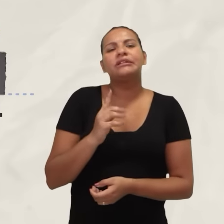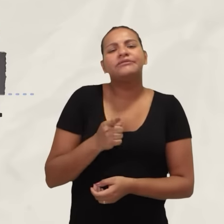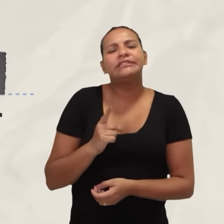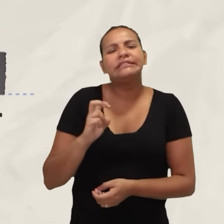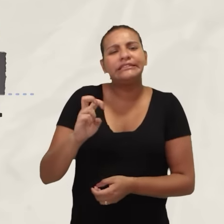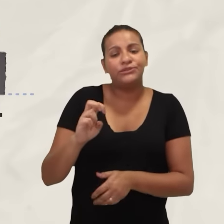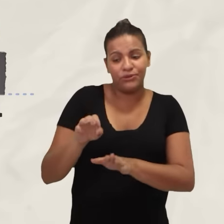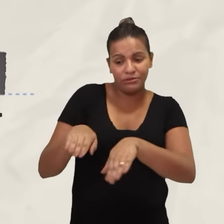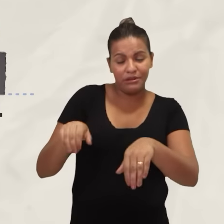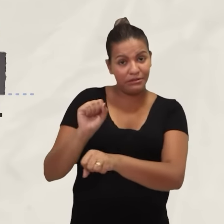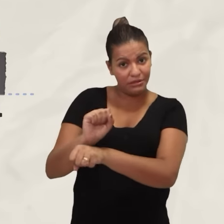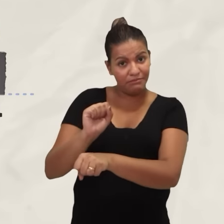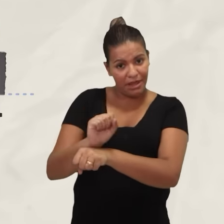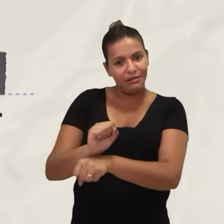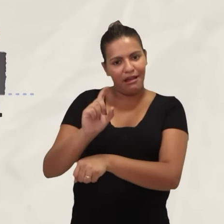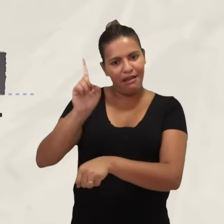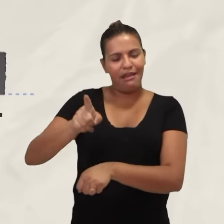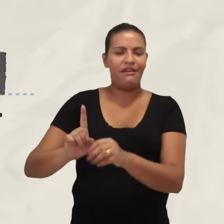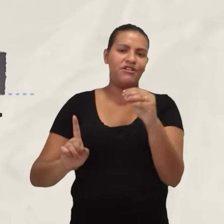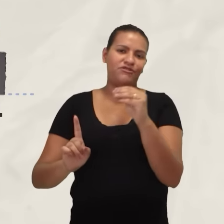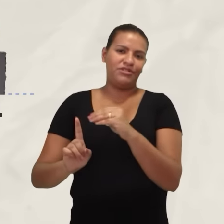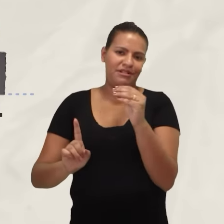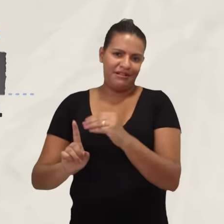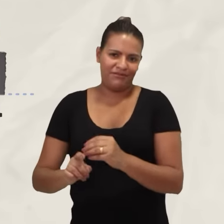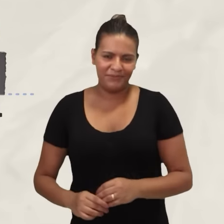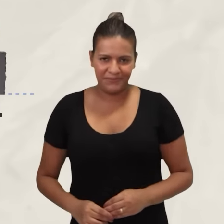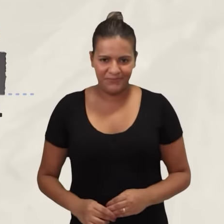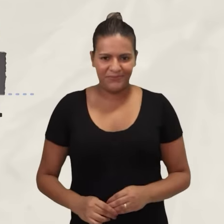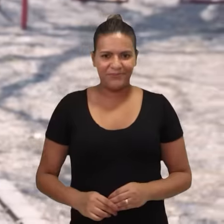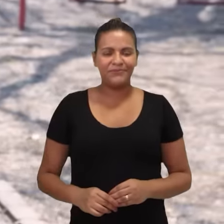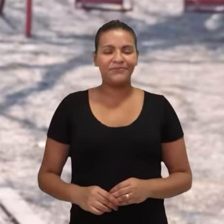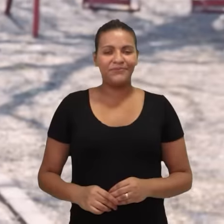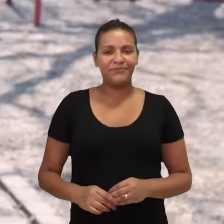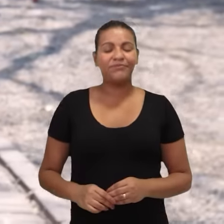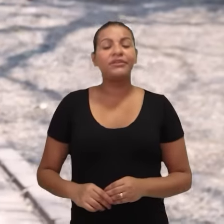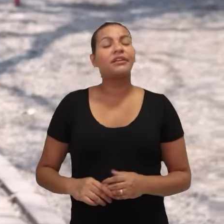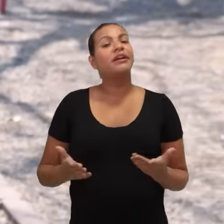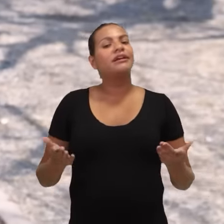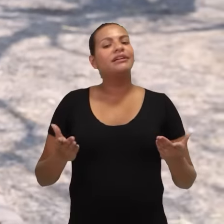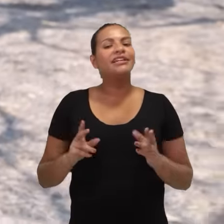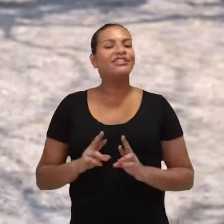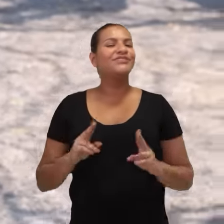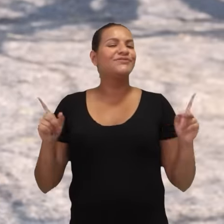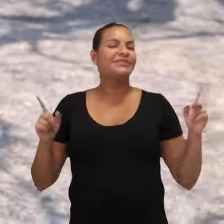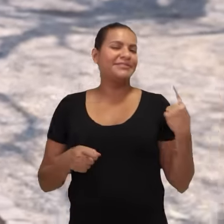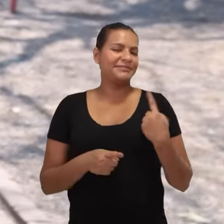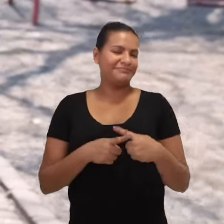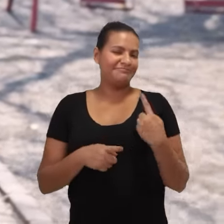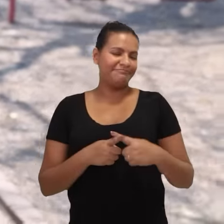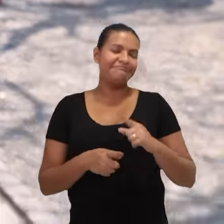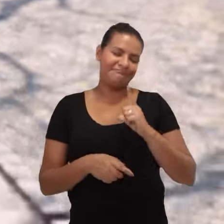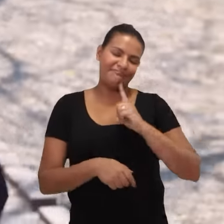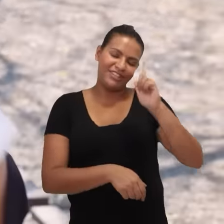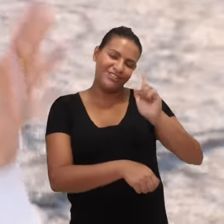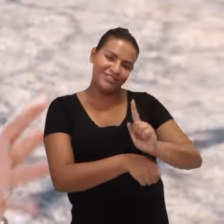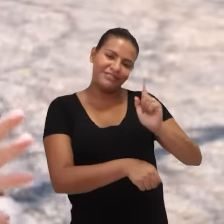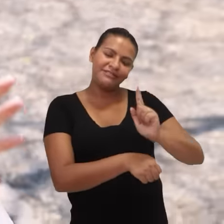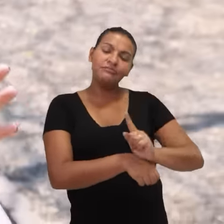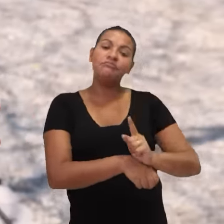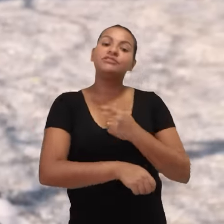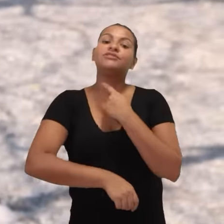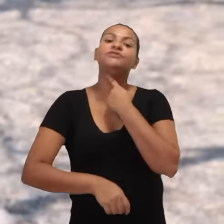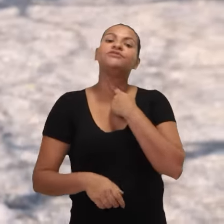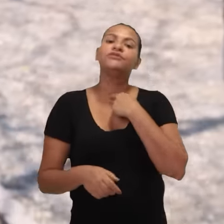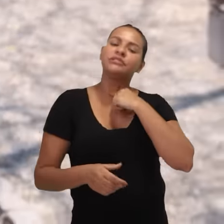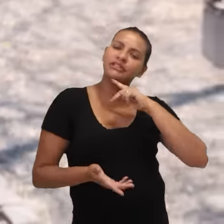que estão na fila de espera são consideradas vulneráveis. Faz toda a diferença quando a gente tem uma gestão que tem a